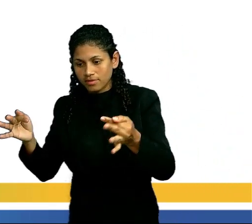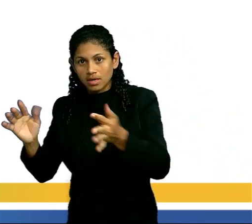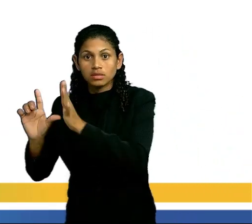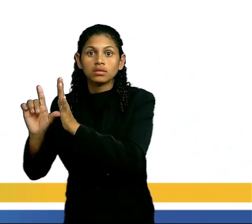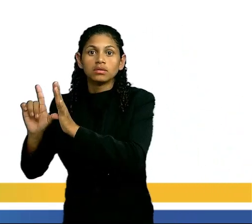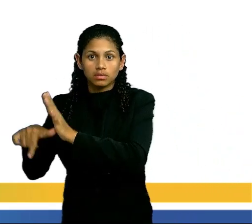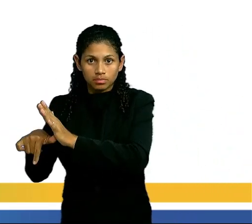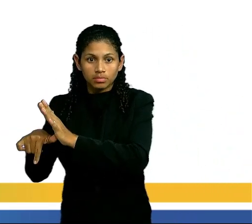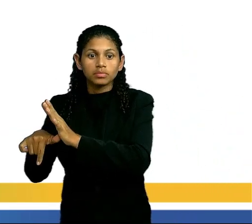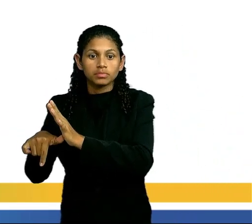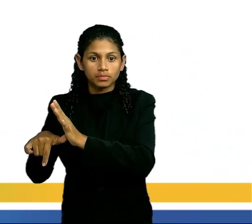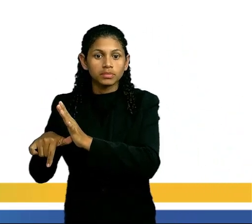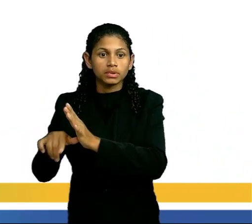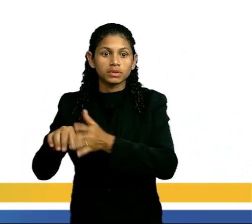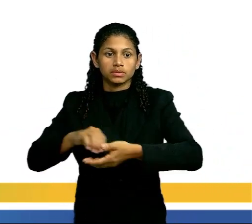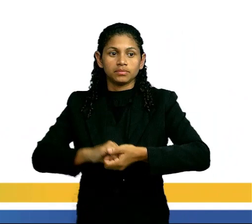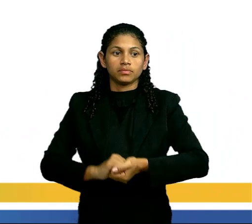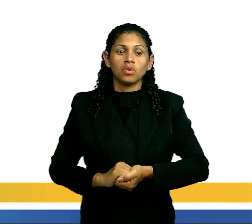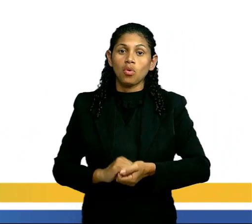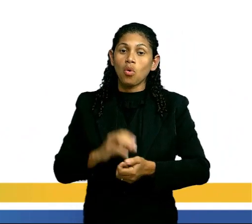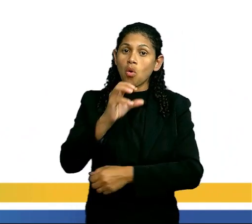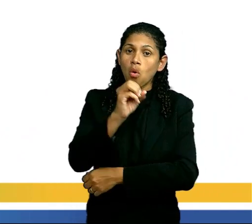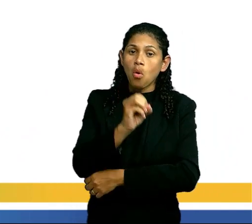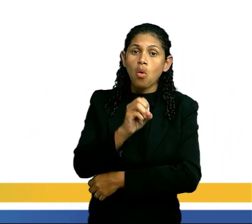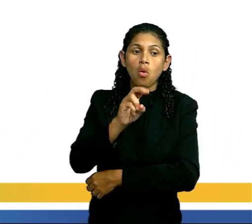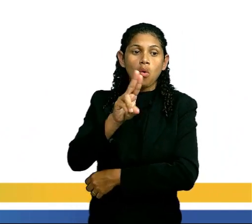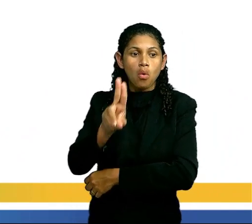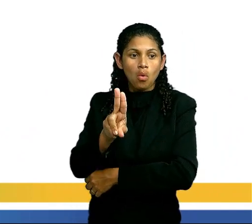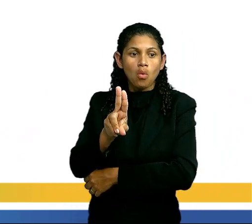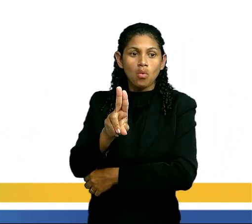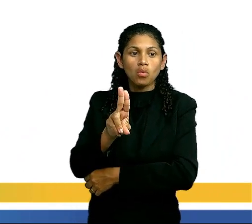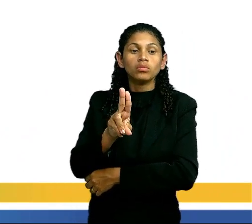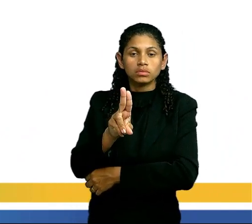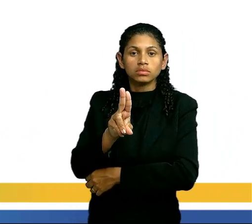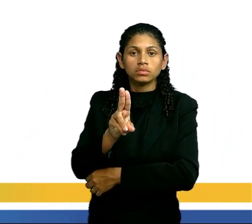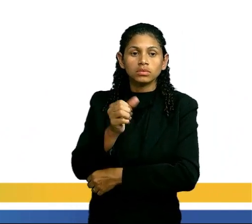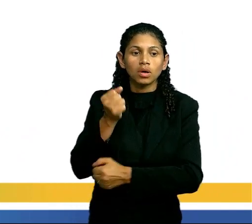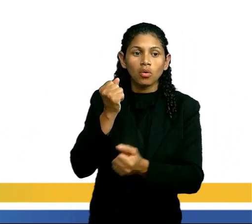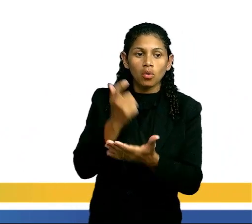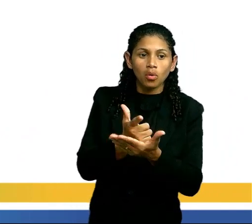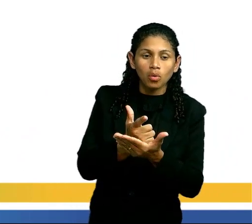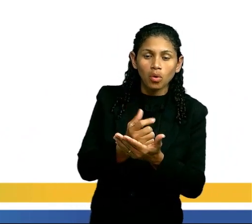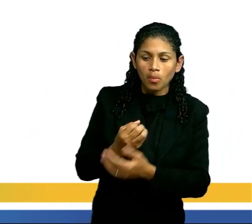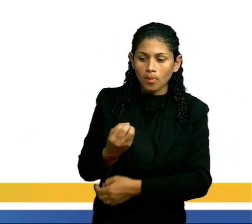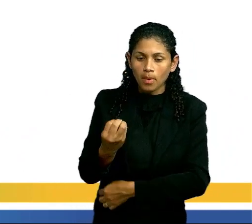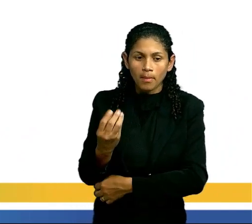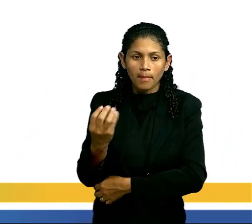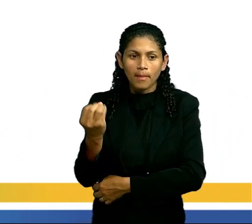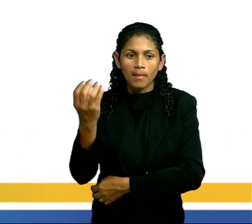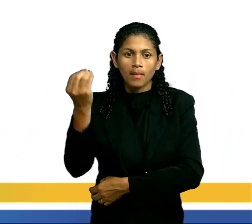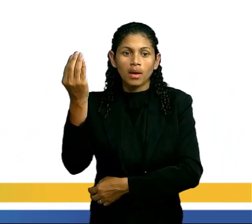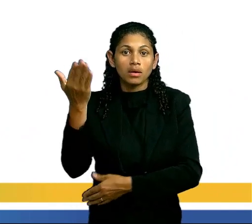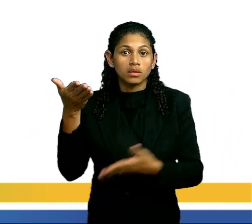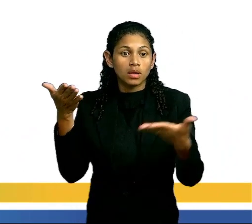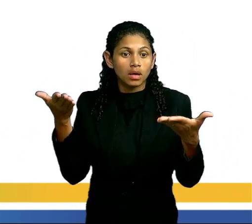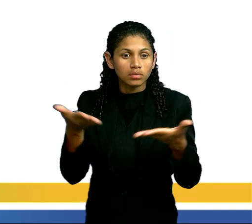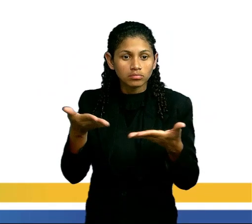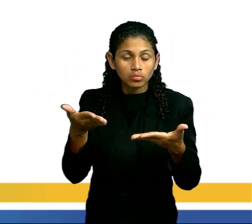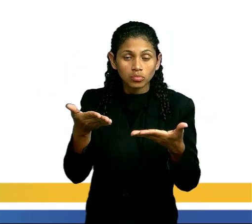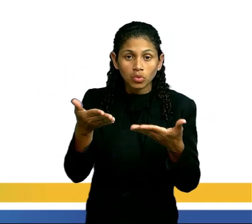ou faço isso na próxima semana. Então veja que existe um paralelo aí, né? Uma alternância.